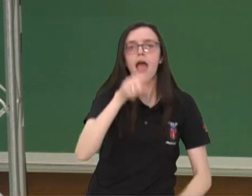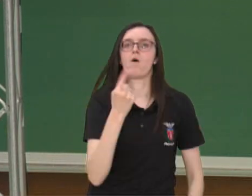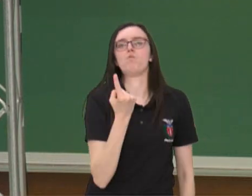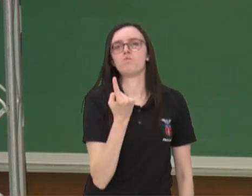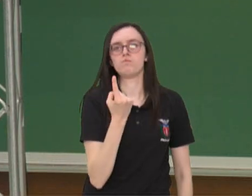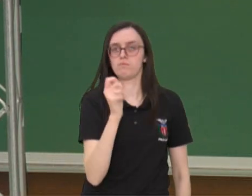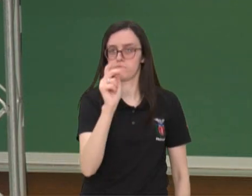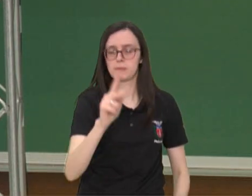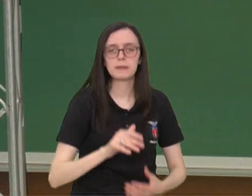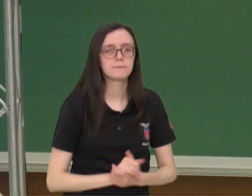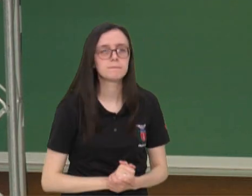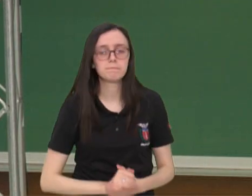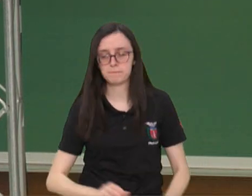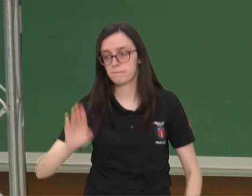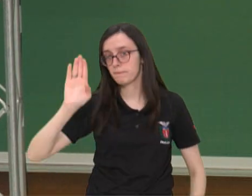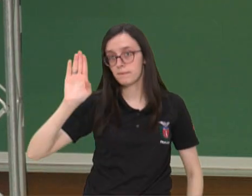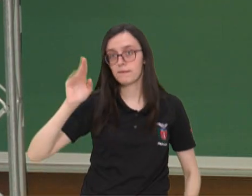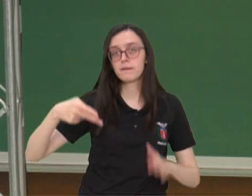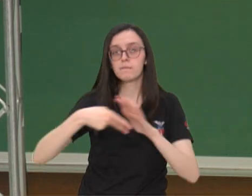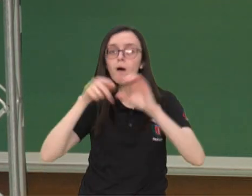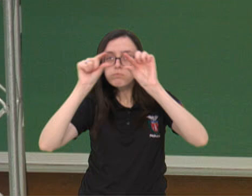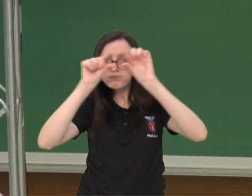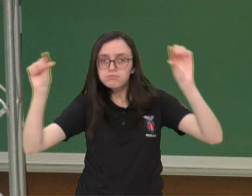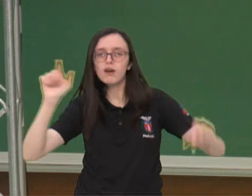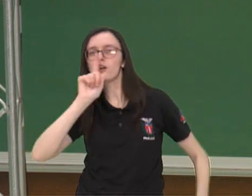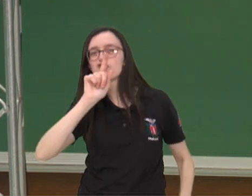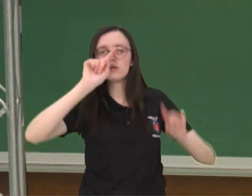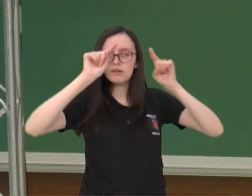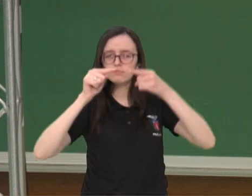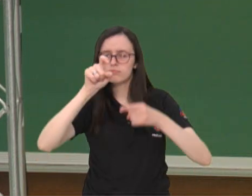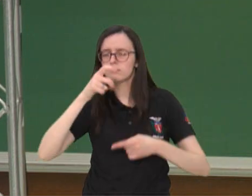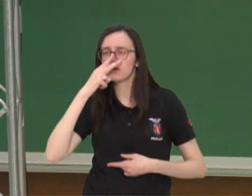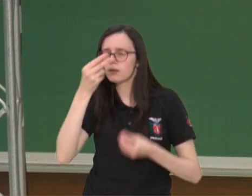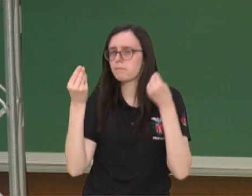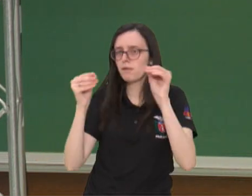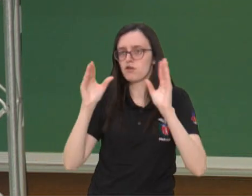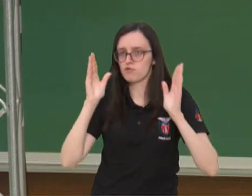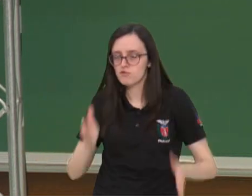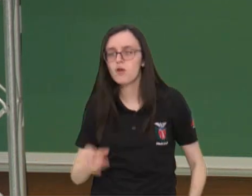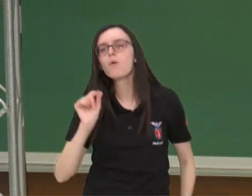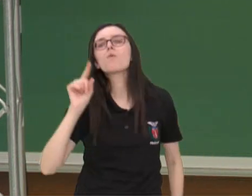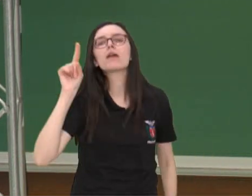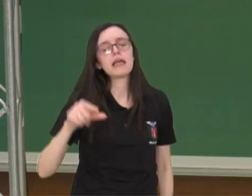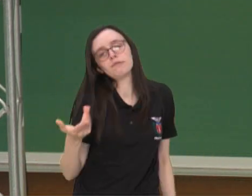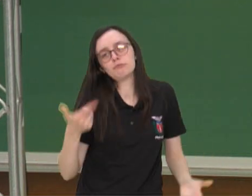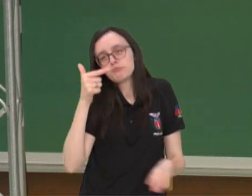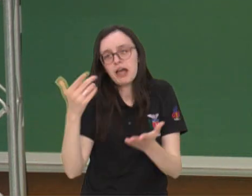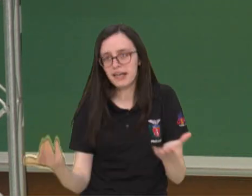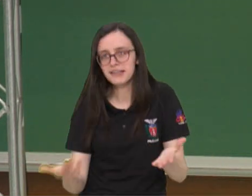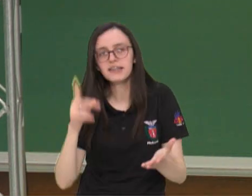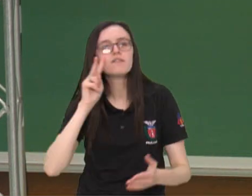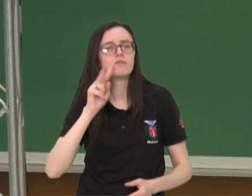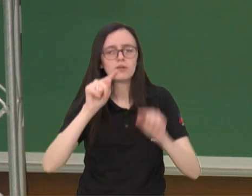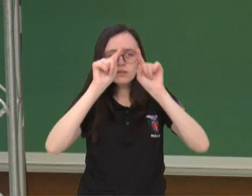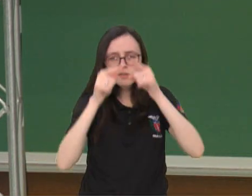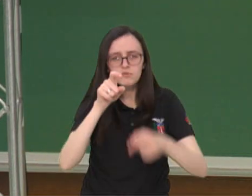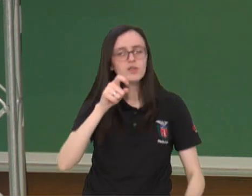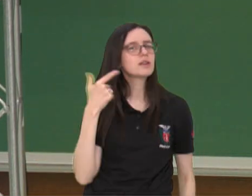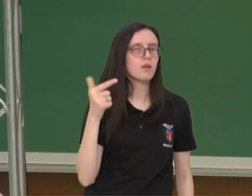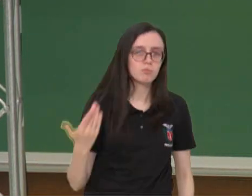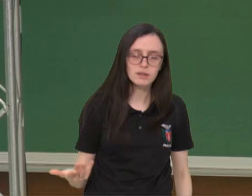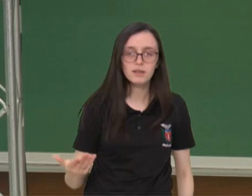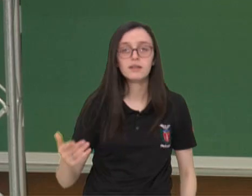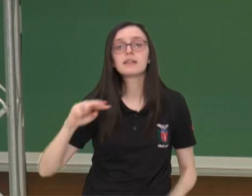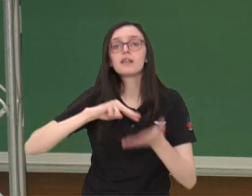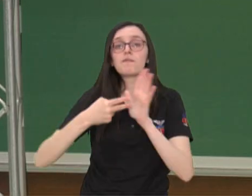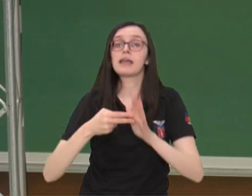1. O coeficiente b na função g, você deve ter anotado ali já, não tem, ó, o termo em x não tem, então o coeficiente b é